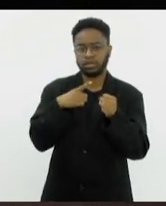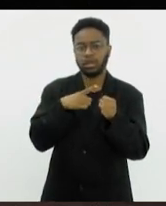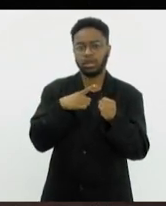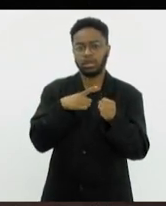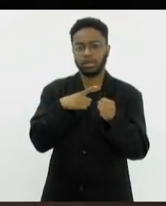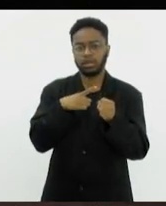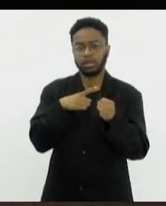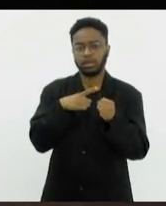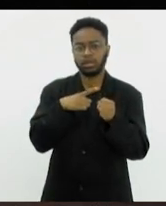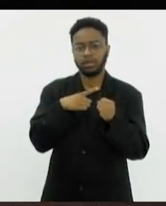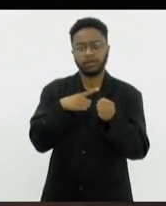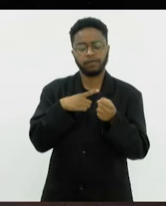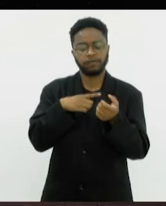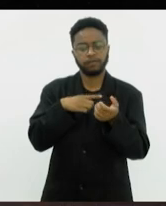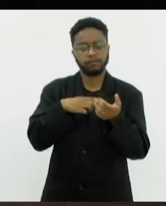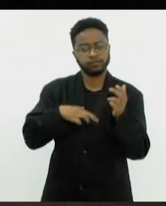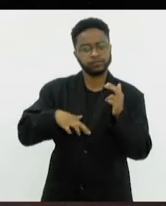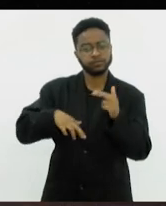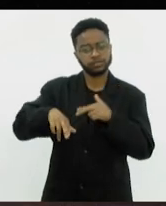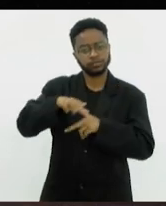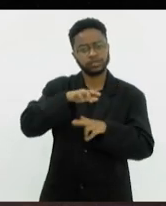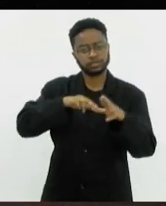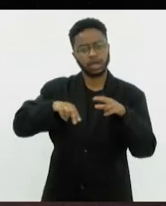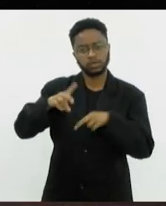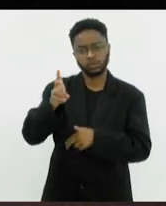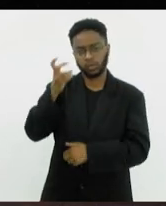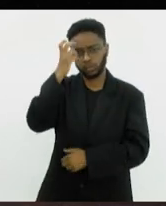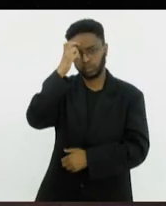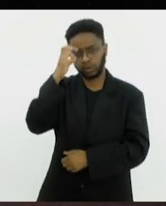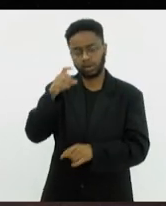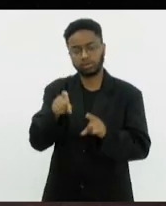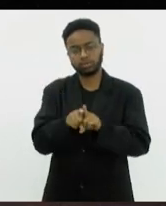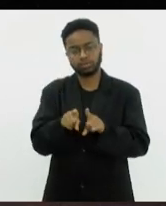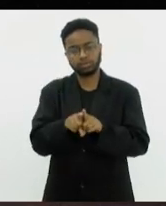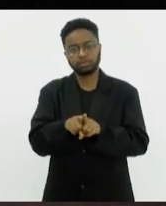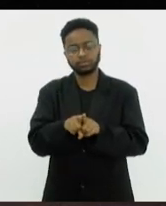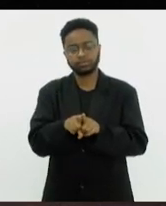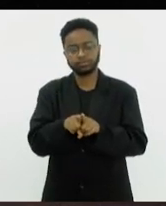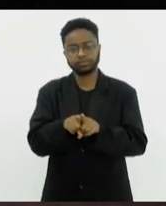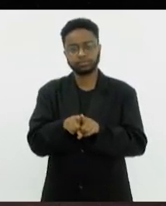do nosso arcabouço cultural e da nossa